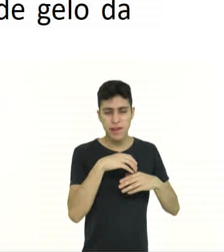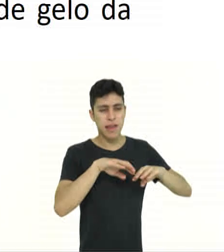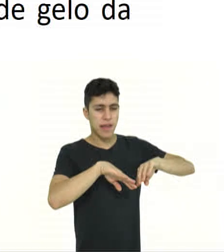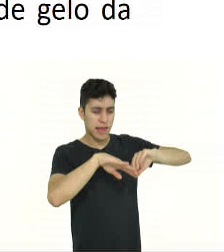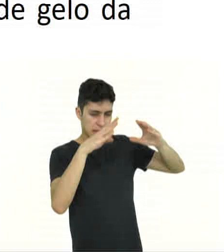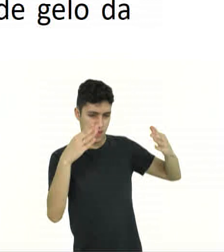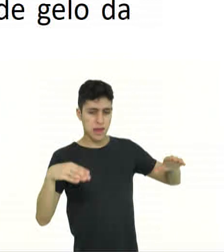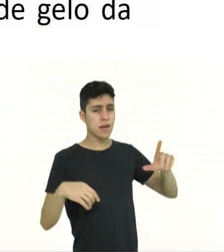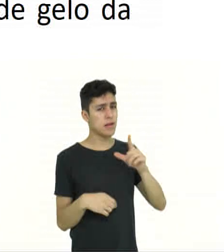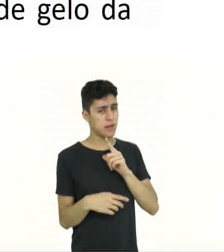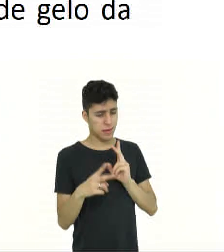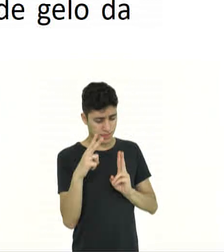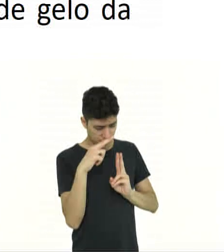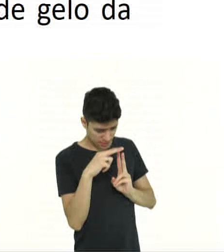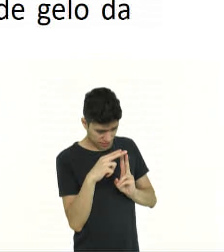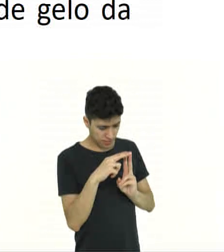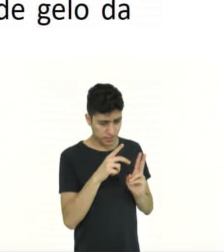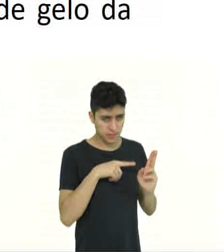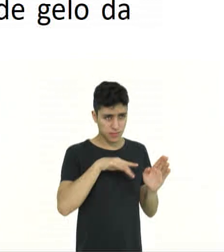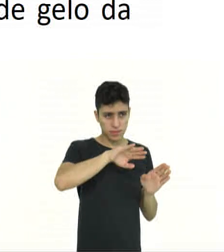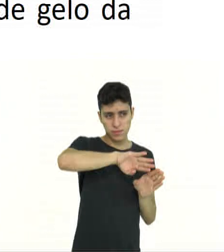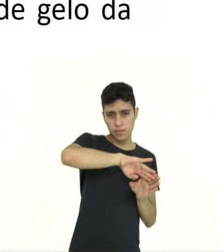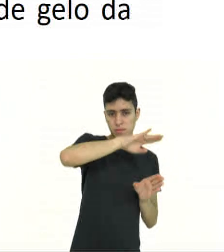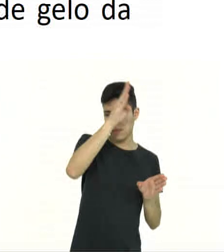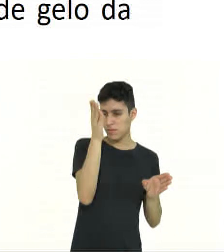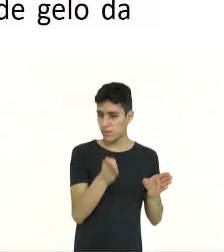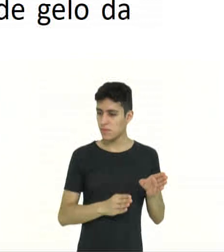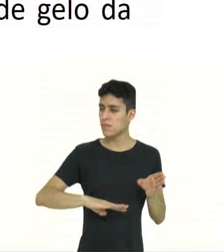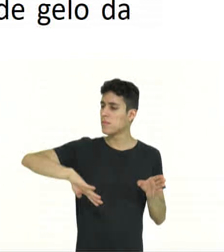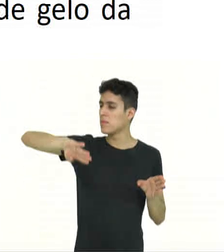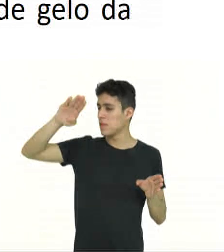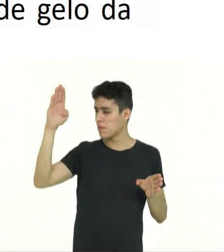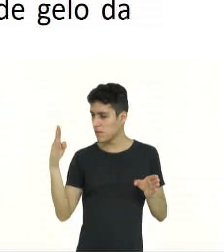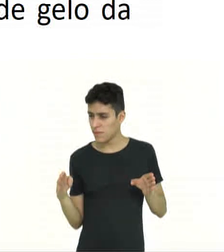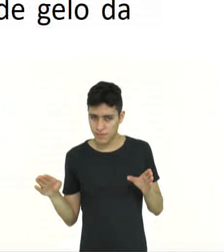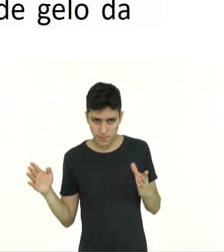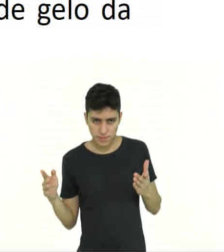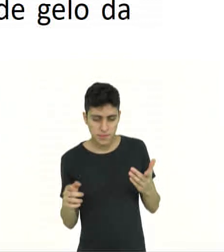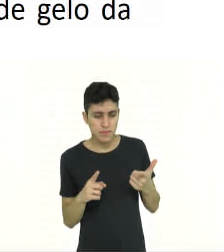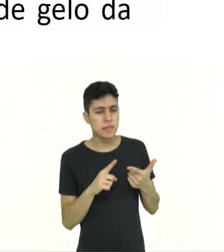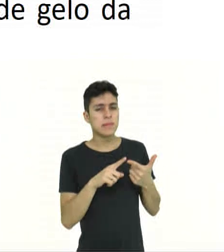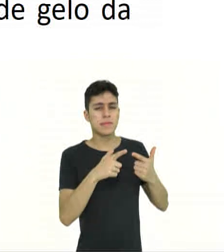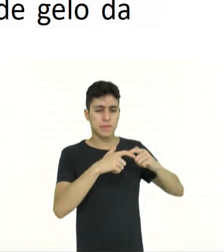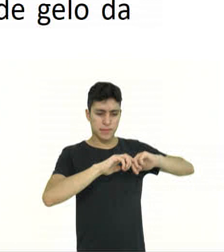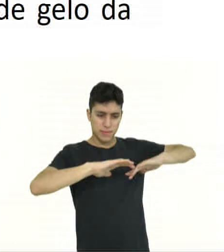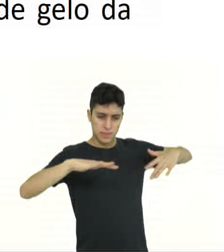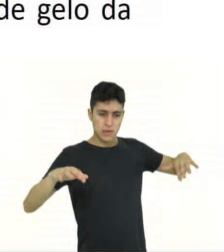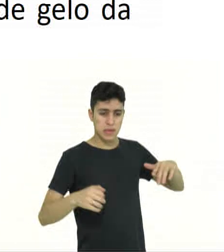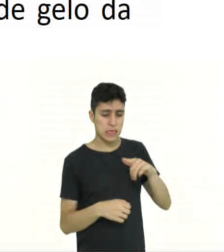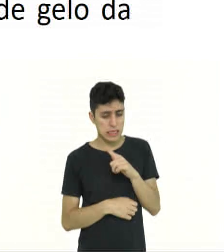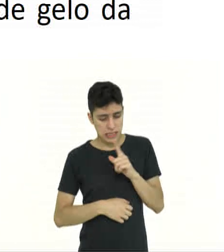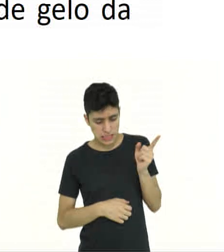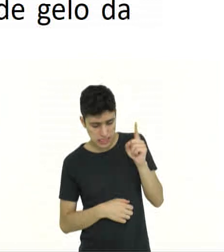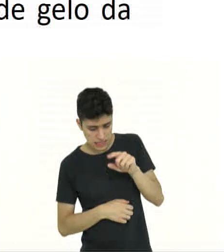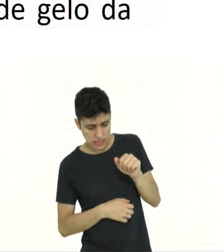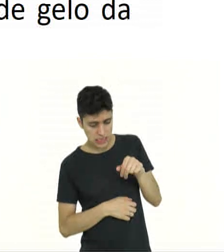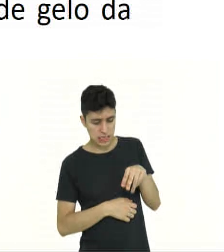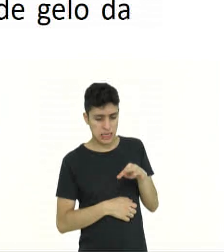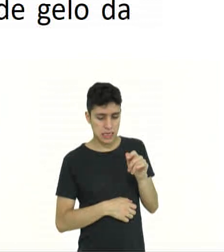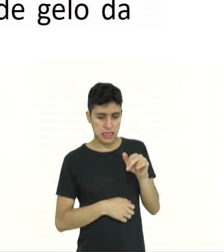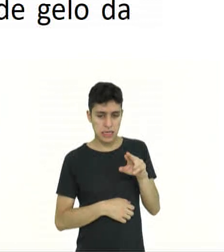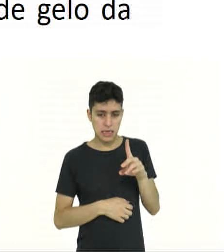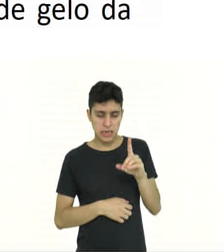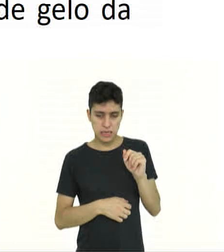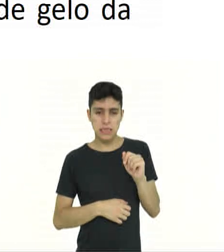por montanhas entre o Mar de Ross e o Mar de Weddell. Temos a presença de alguns mares ali, e é dividida em Antártida Ocidental, ou